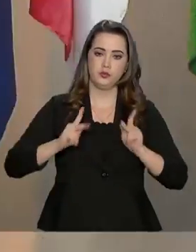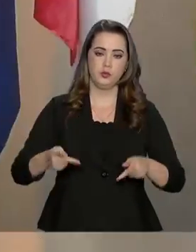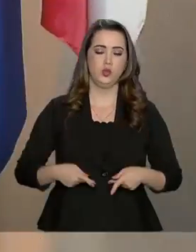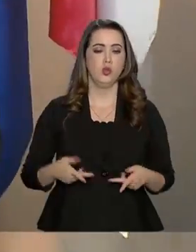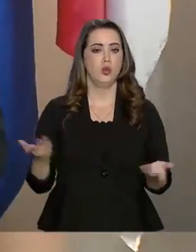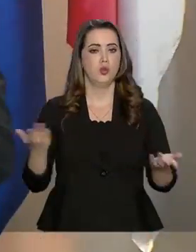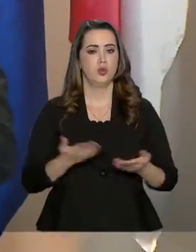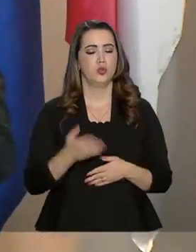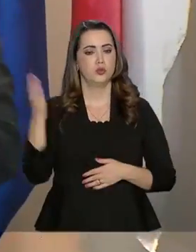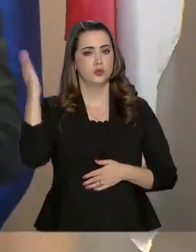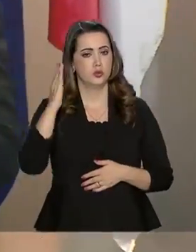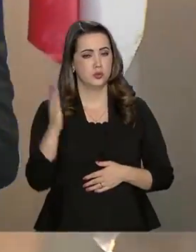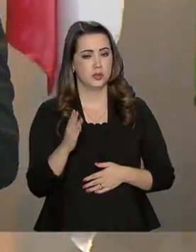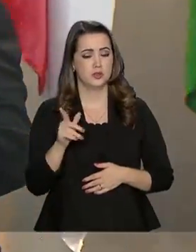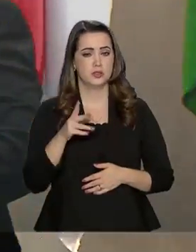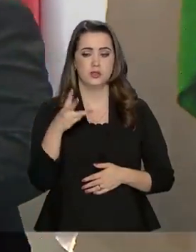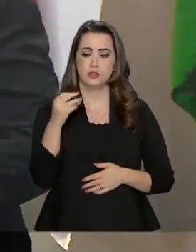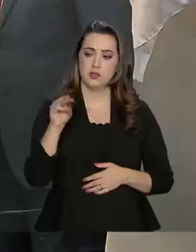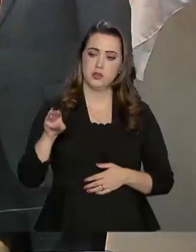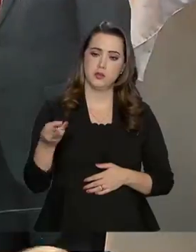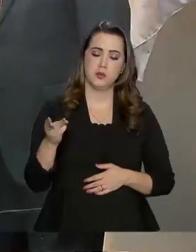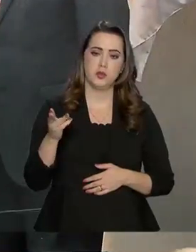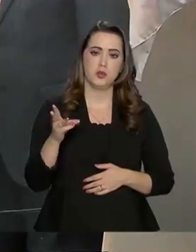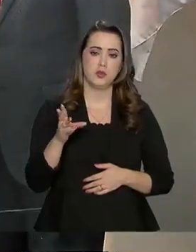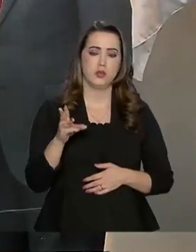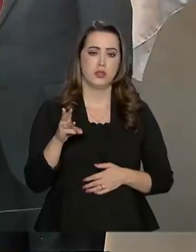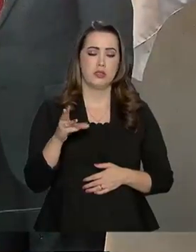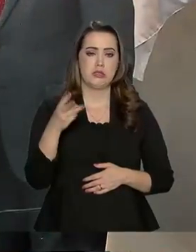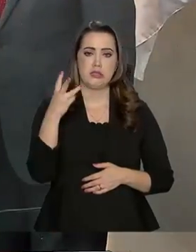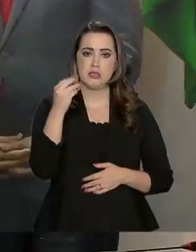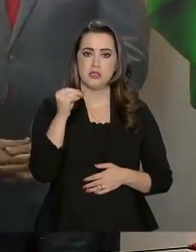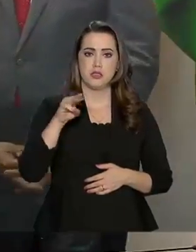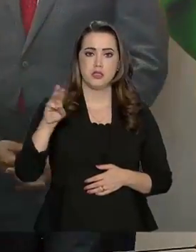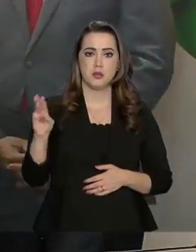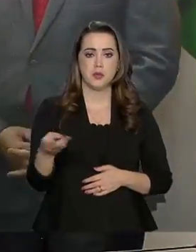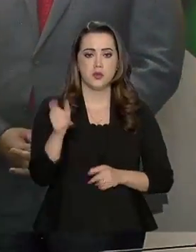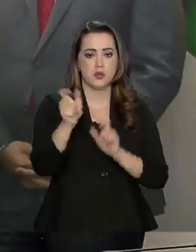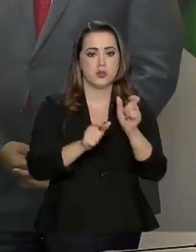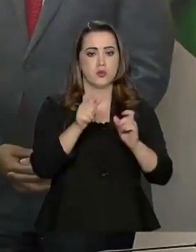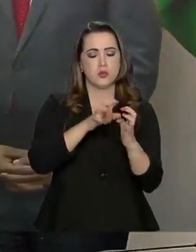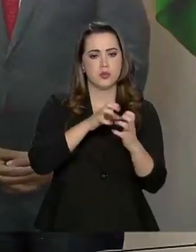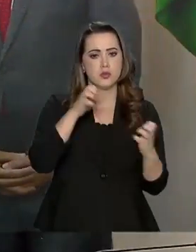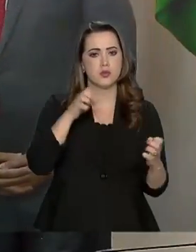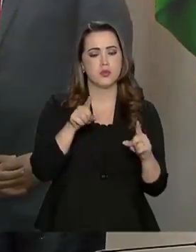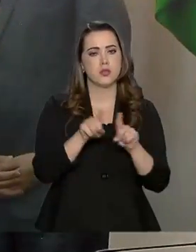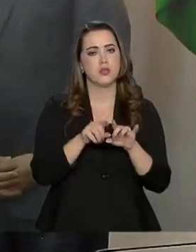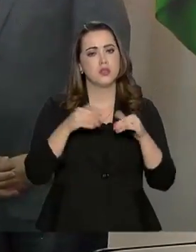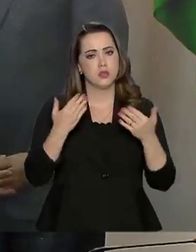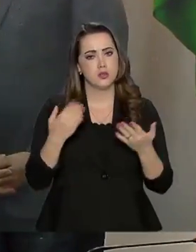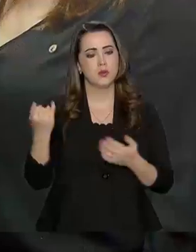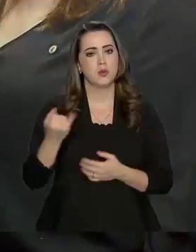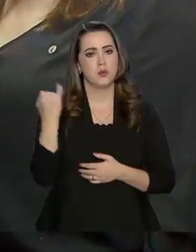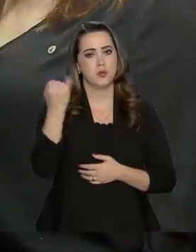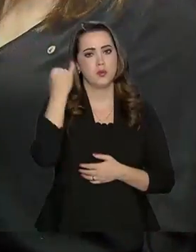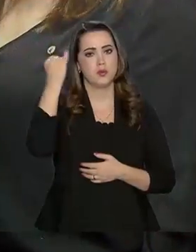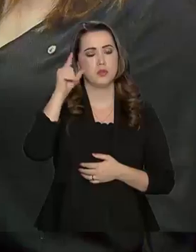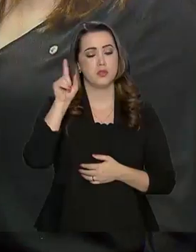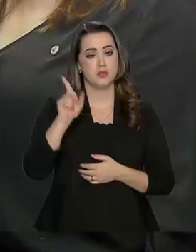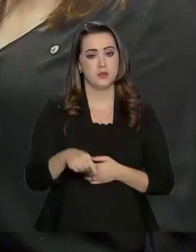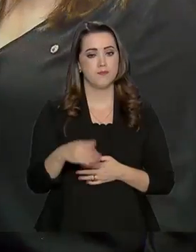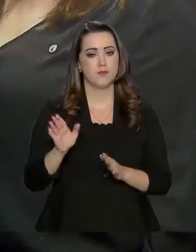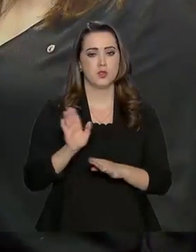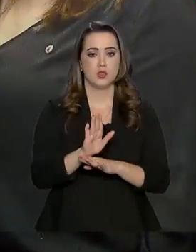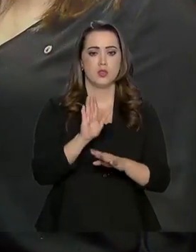país 30 milhões de idosos número que só deve crescer daqui pra frente por isso a importância de aumentar o